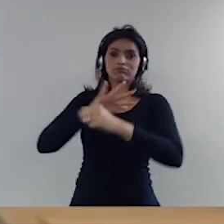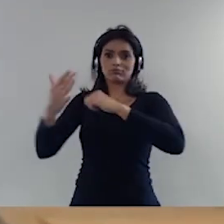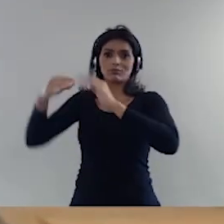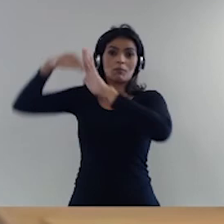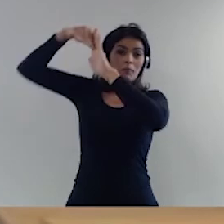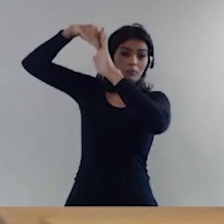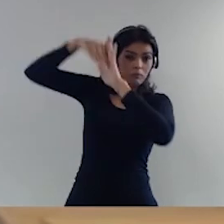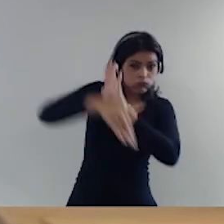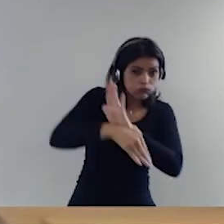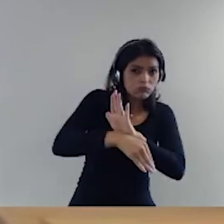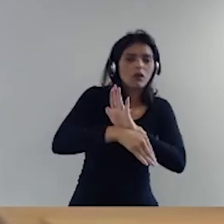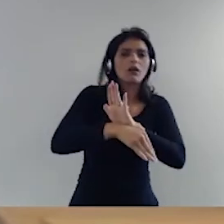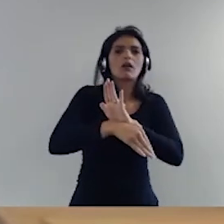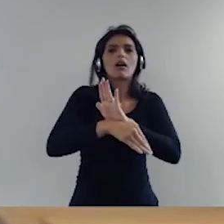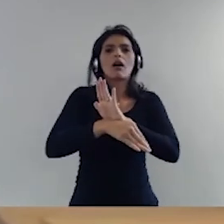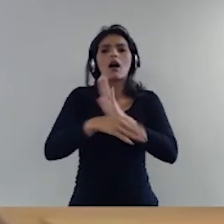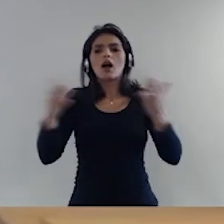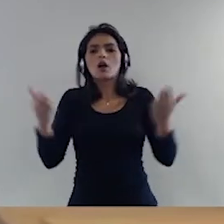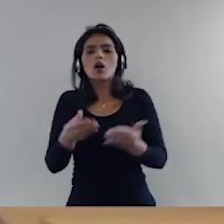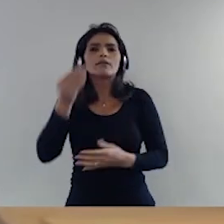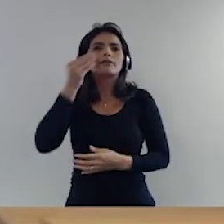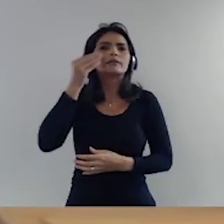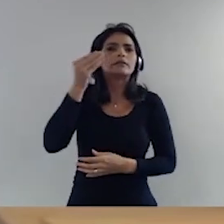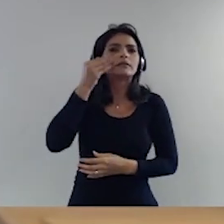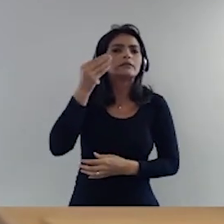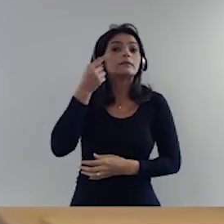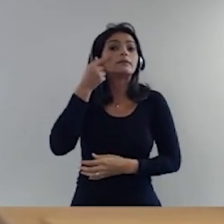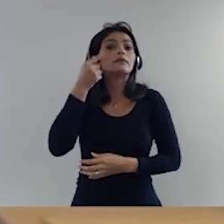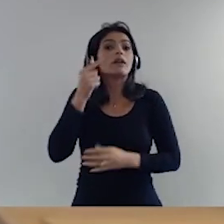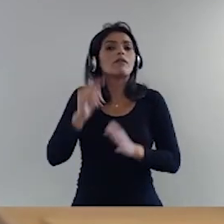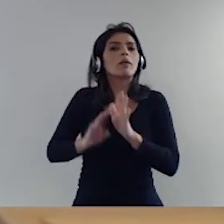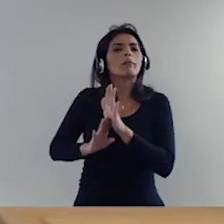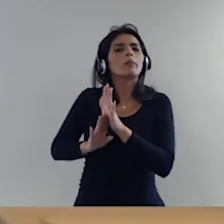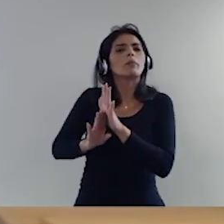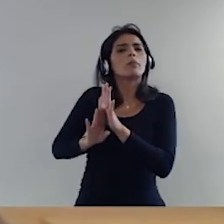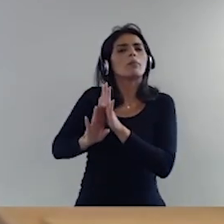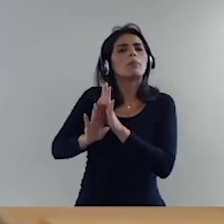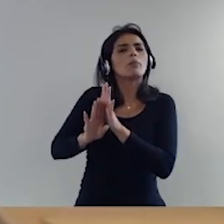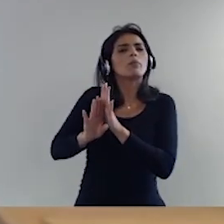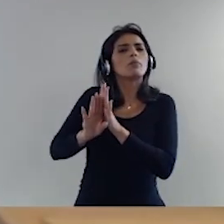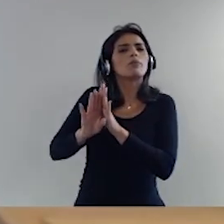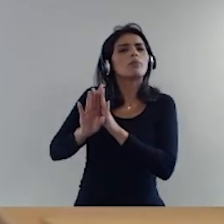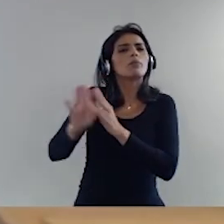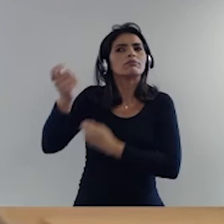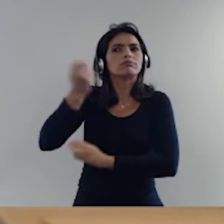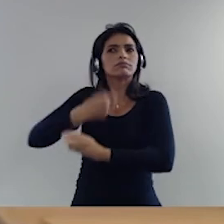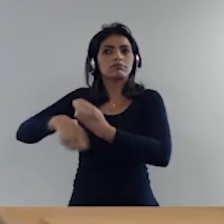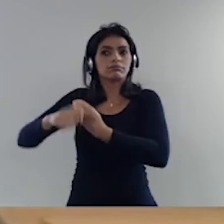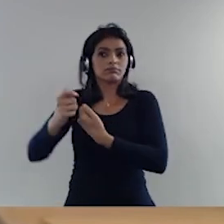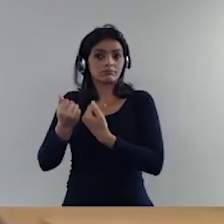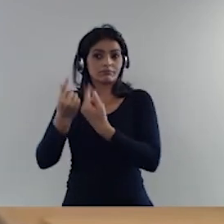há quem fale em números maiores,